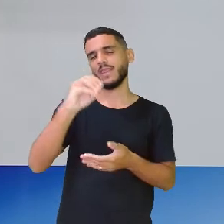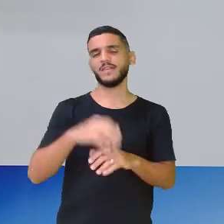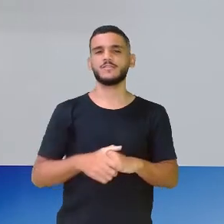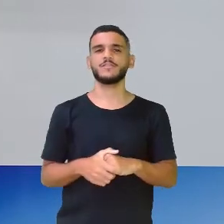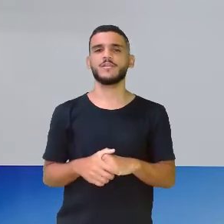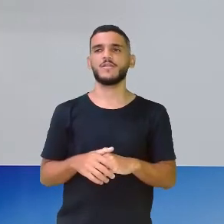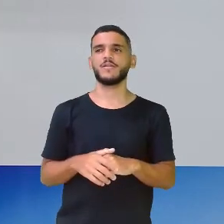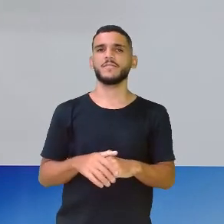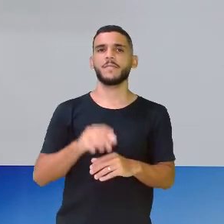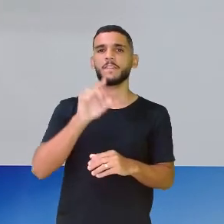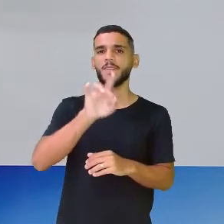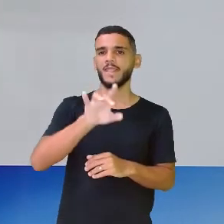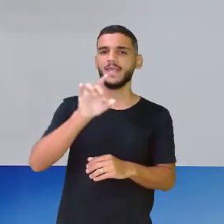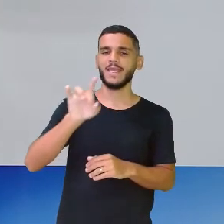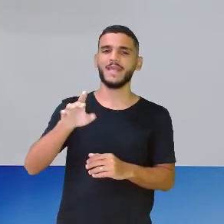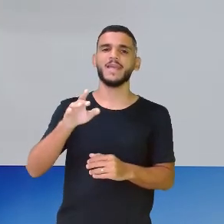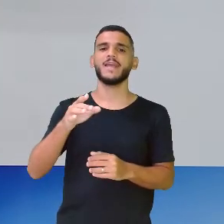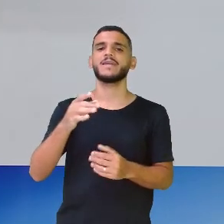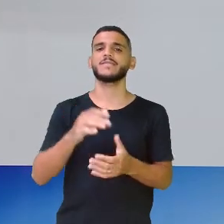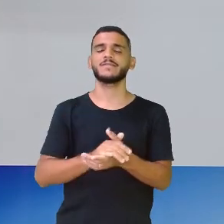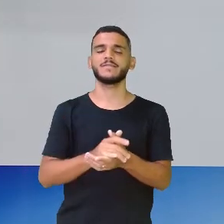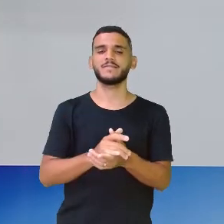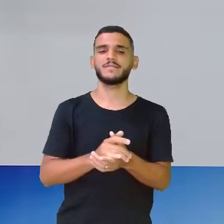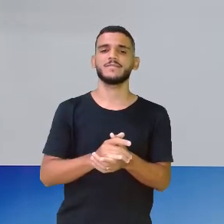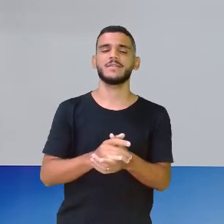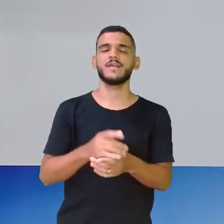cada partezinha dessa valeria